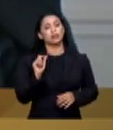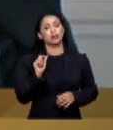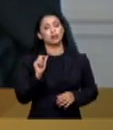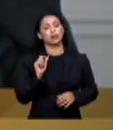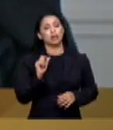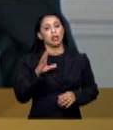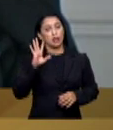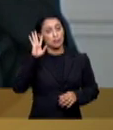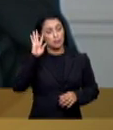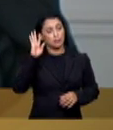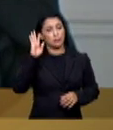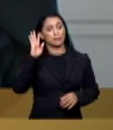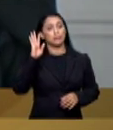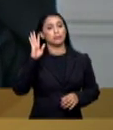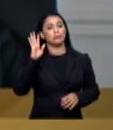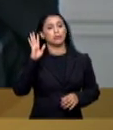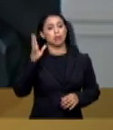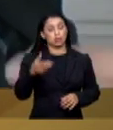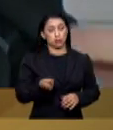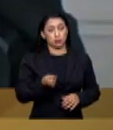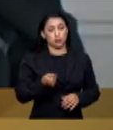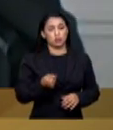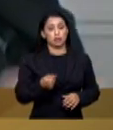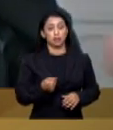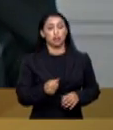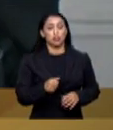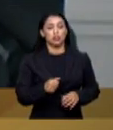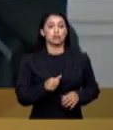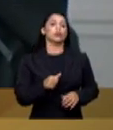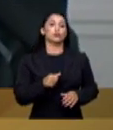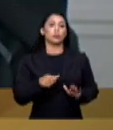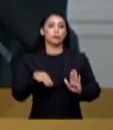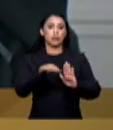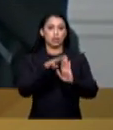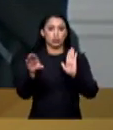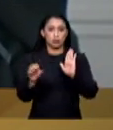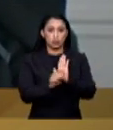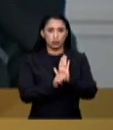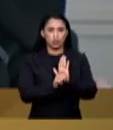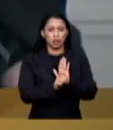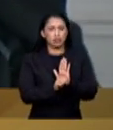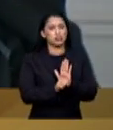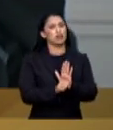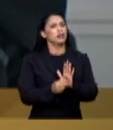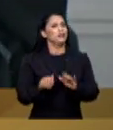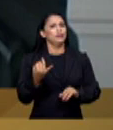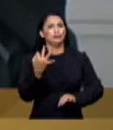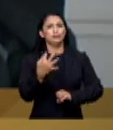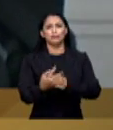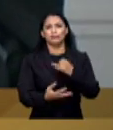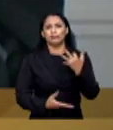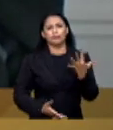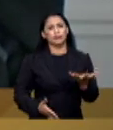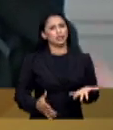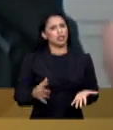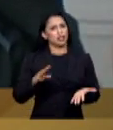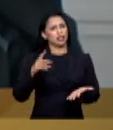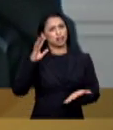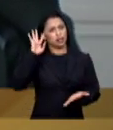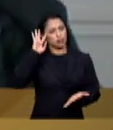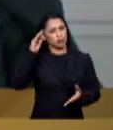de mandado de segurança. E vários, e cito no meu voto, vários acordos do